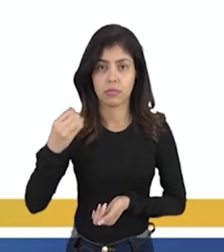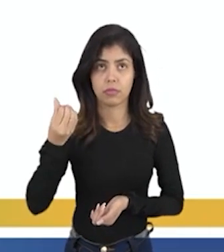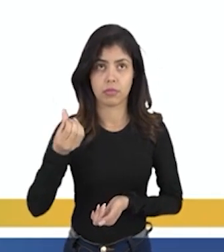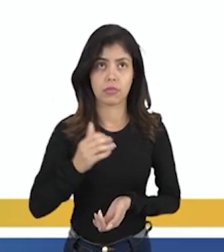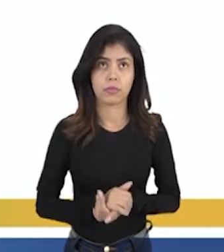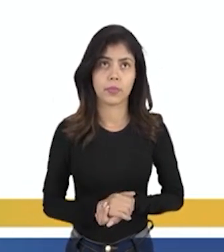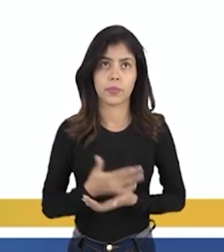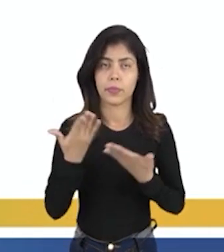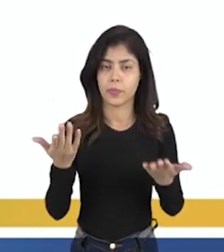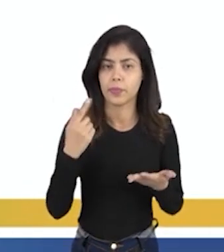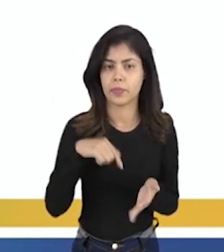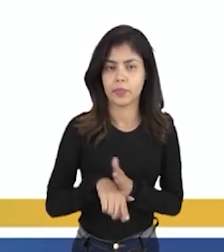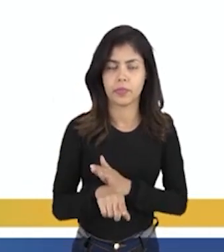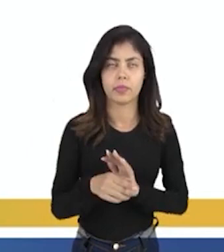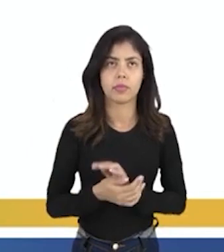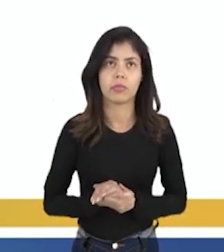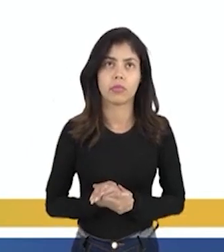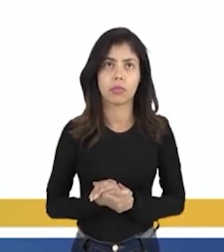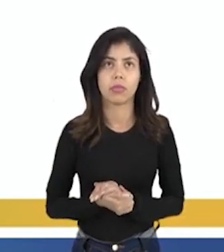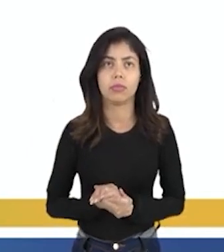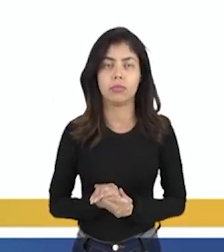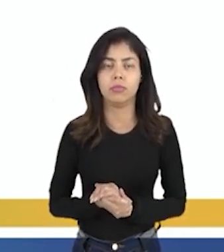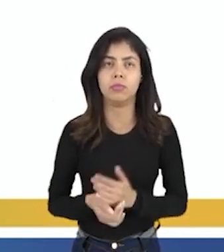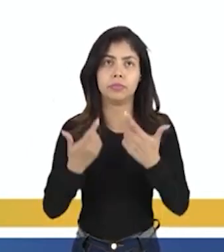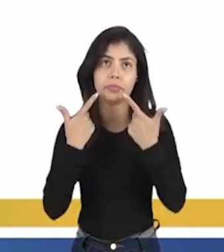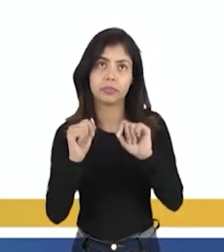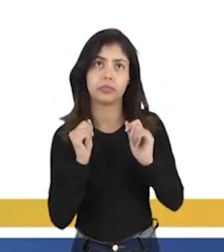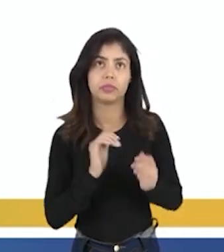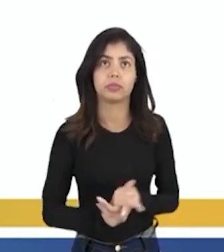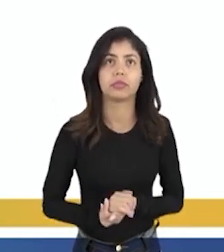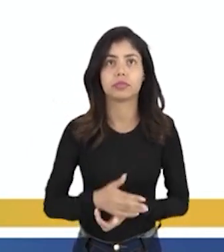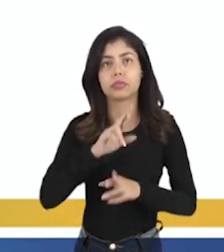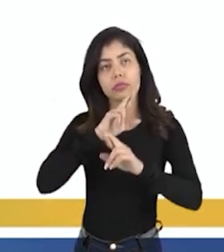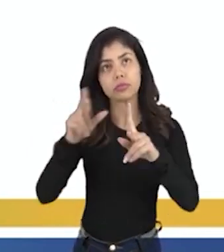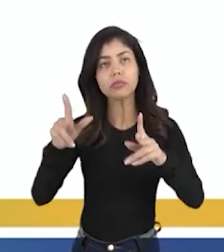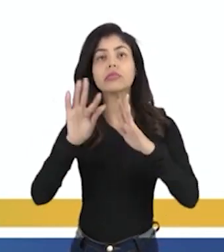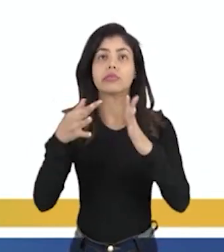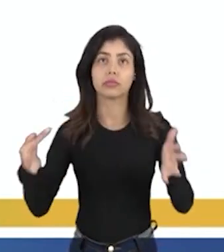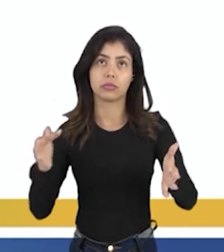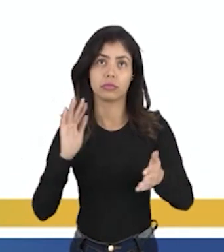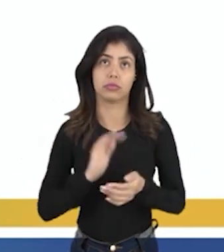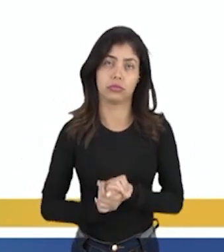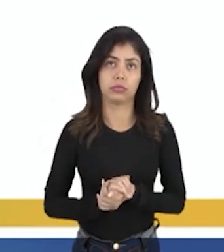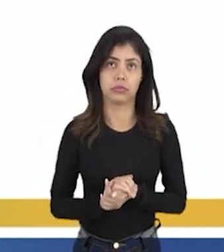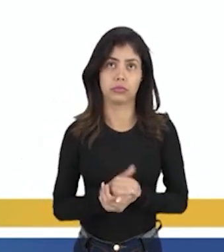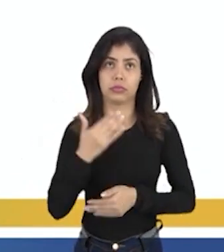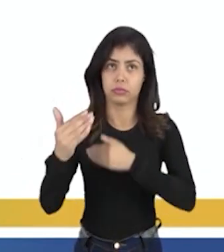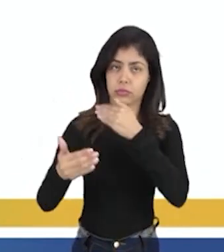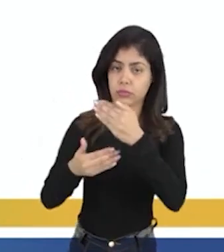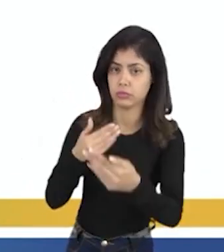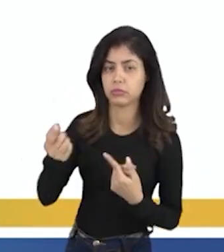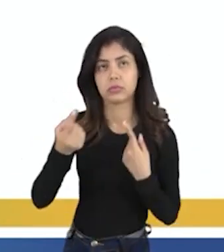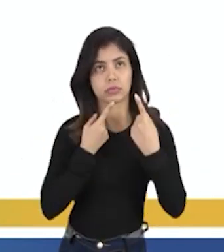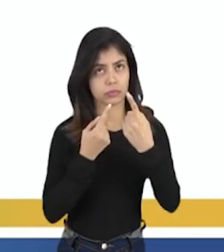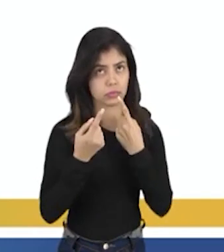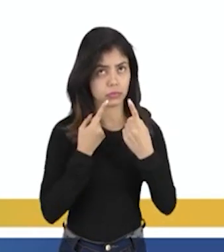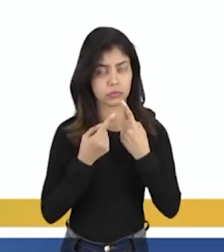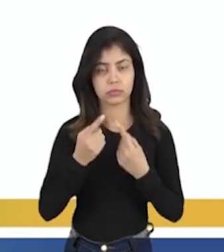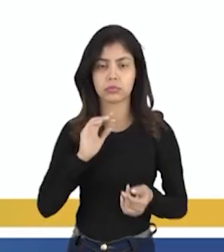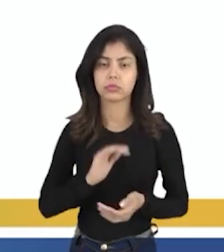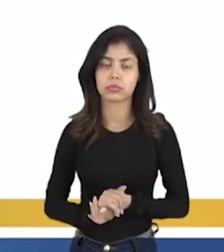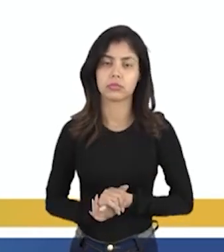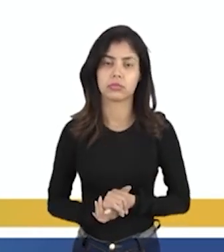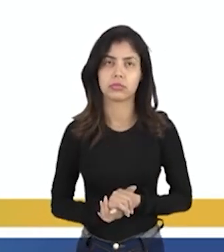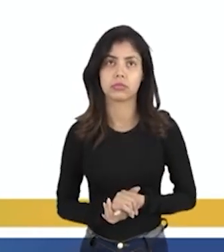1886. E aí nós vamos para o comando. A linguagem cumpre diferentes funções no processo